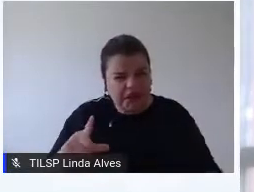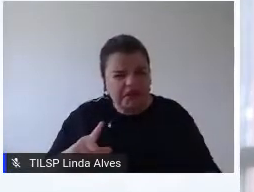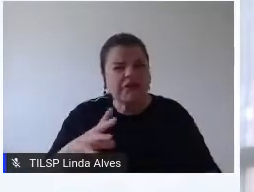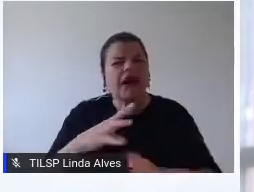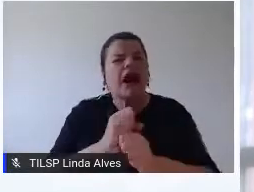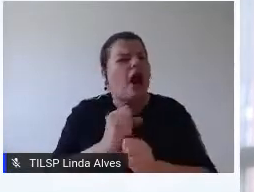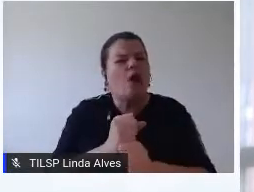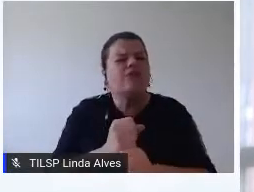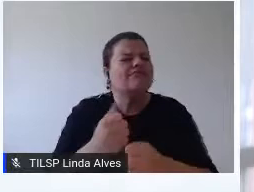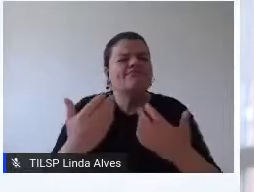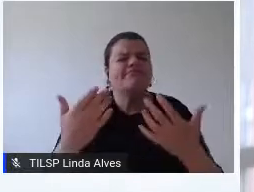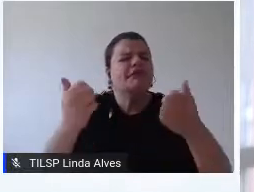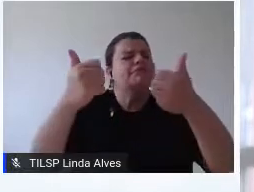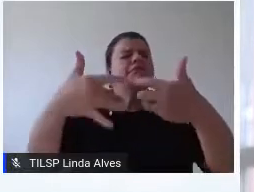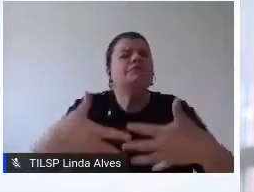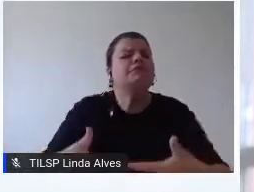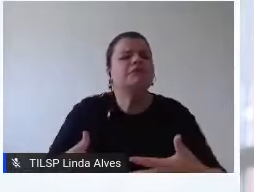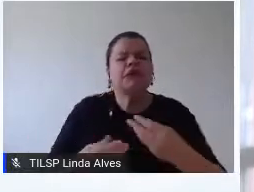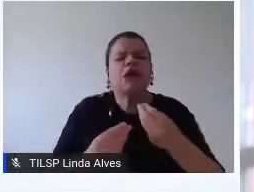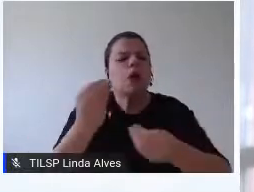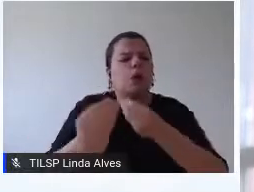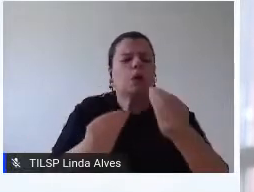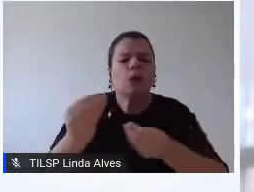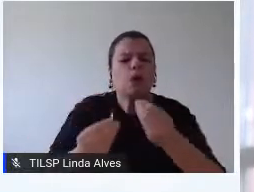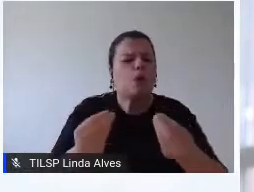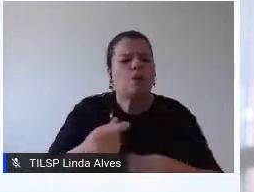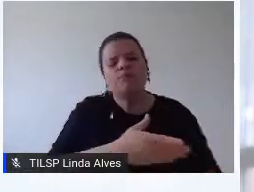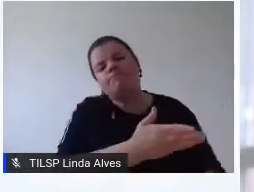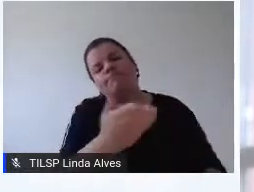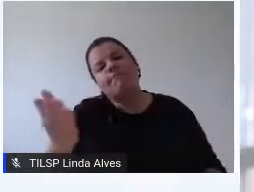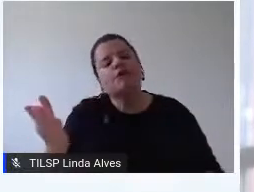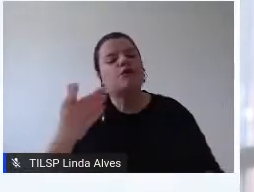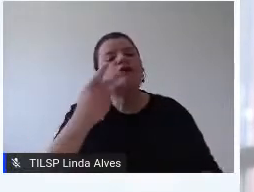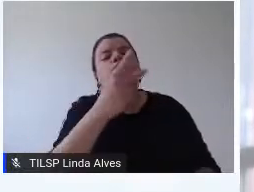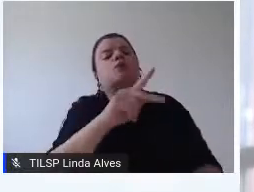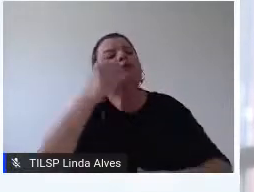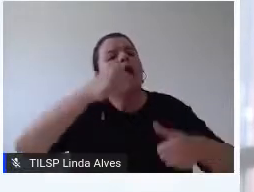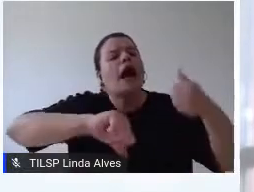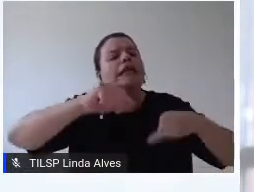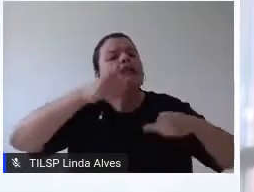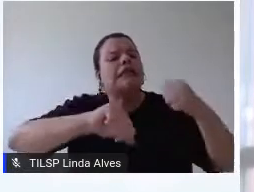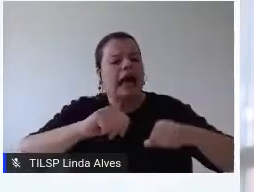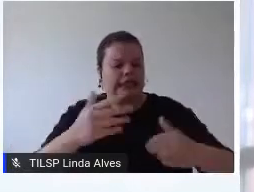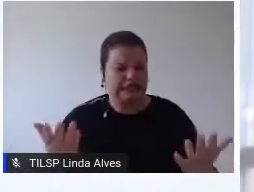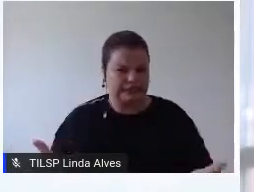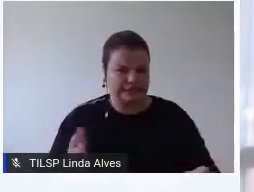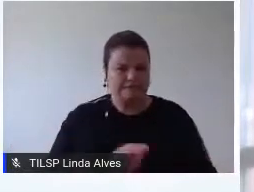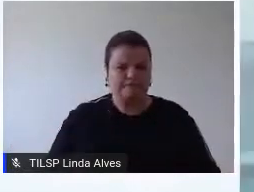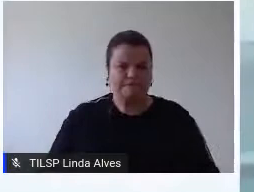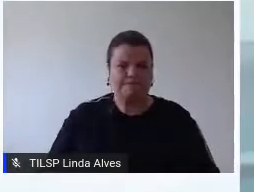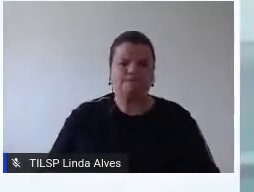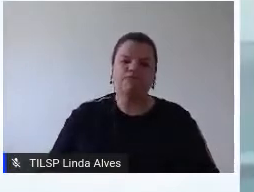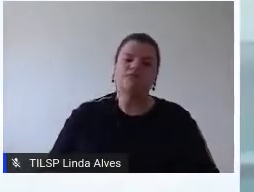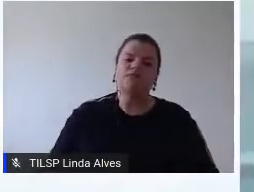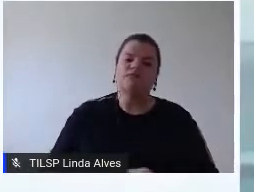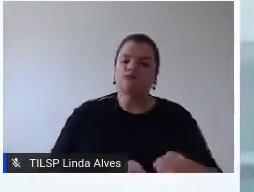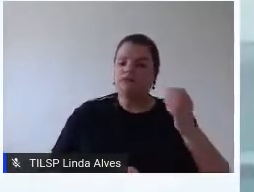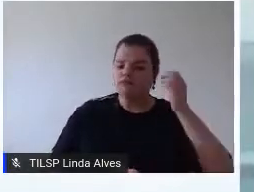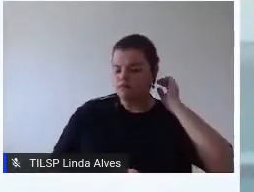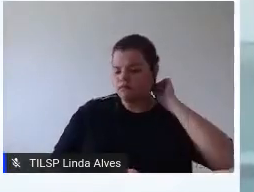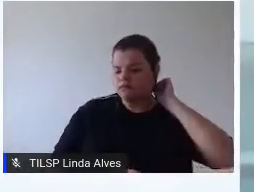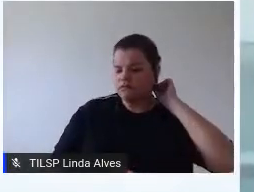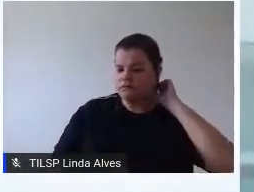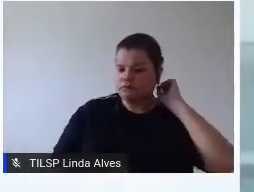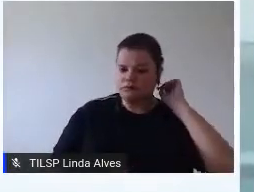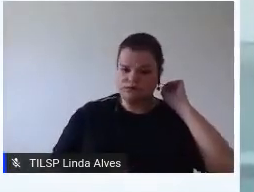você contasse aqui para o nosso povo como que é essa sua análise, essa sua tese? É com você.